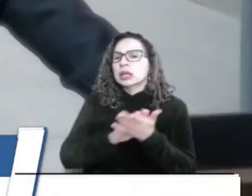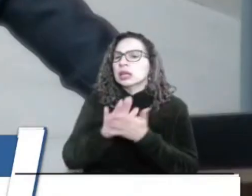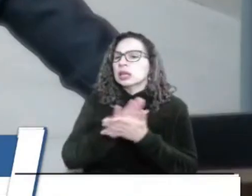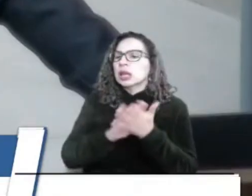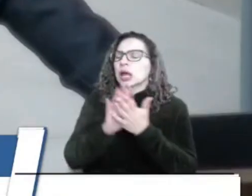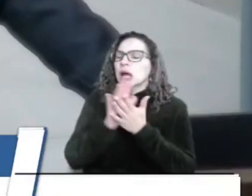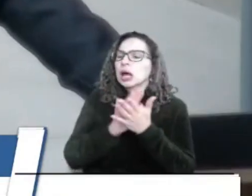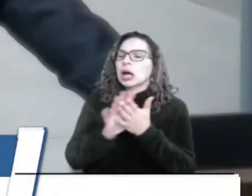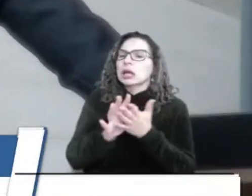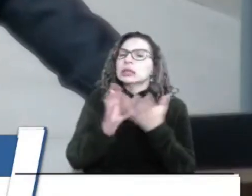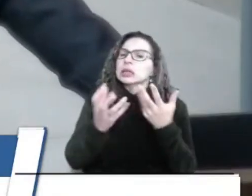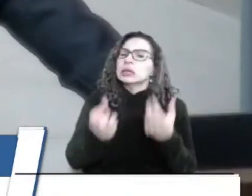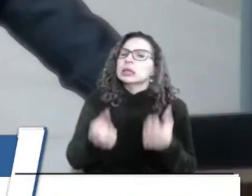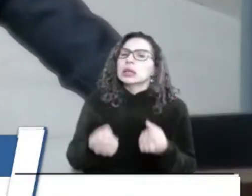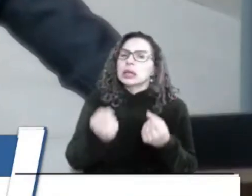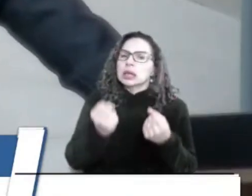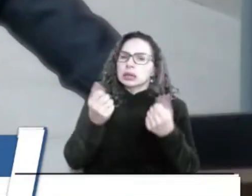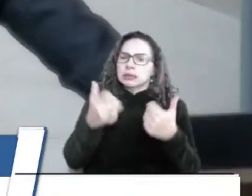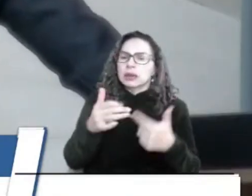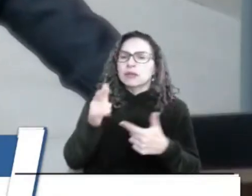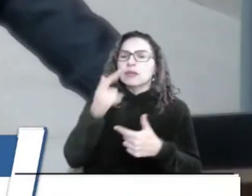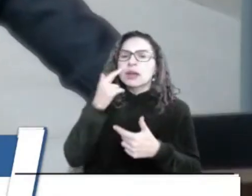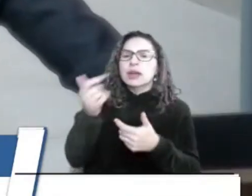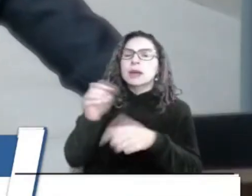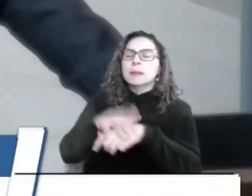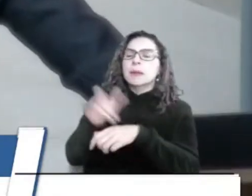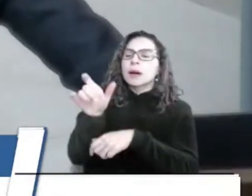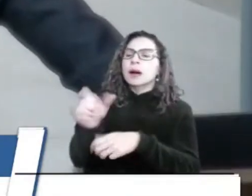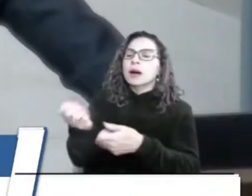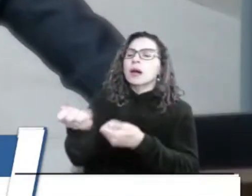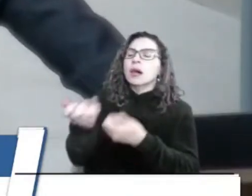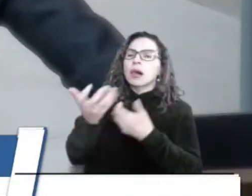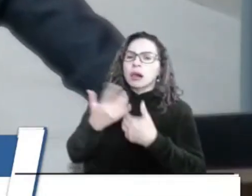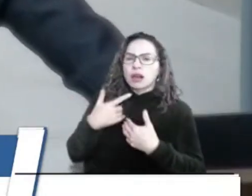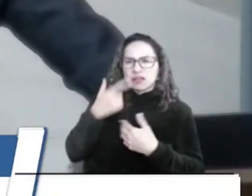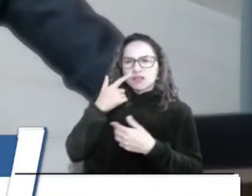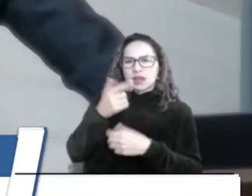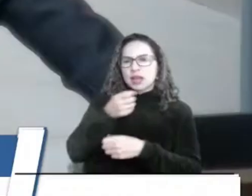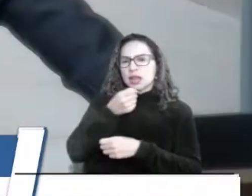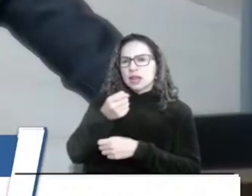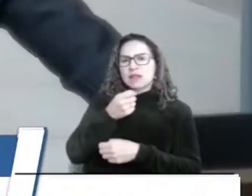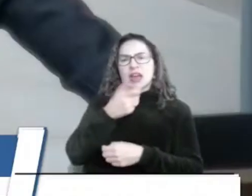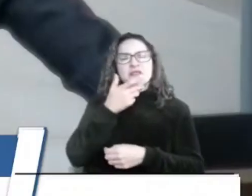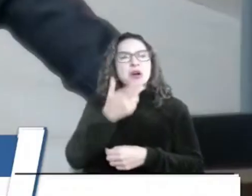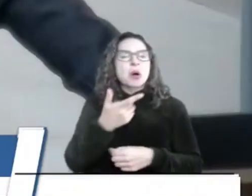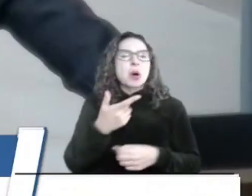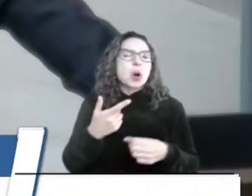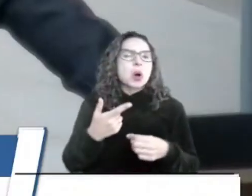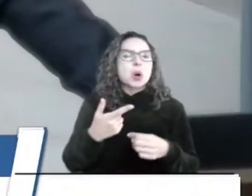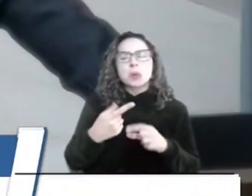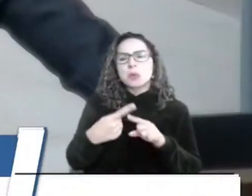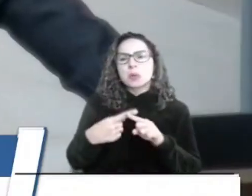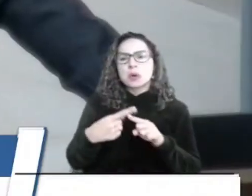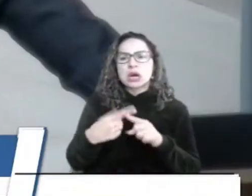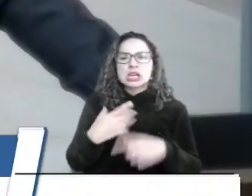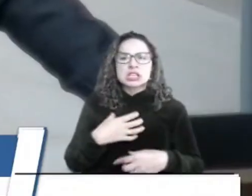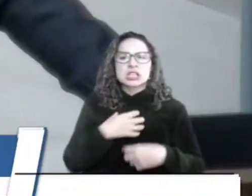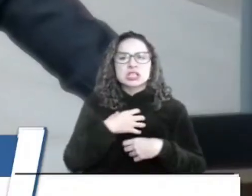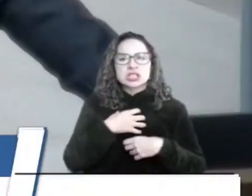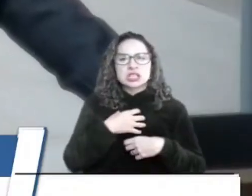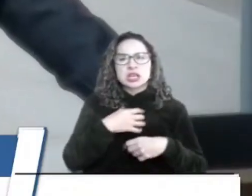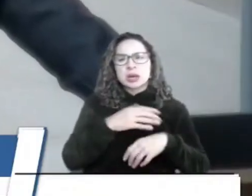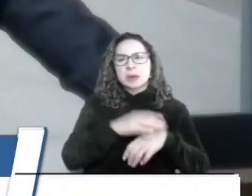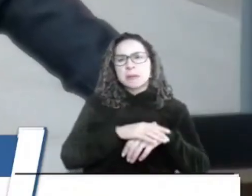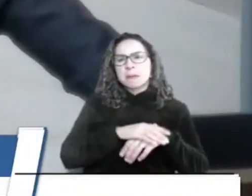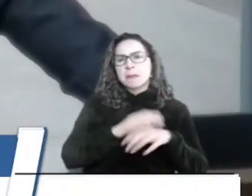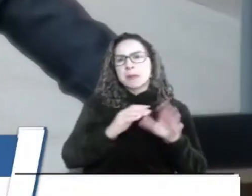agressão. Eu vi o relato dessa mulher que agrediu, eu vi a reportagem dela ela falando, porque ela sentiu que a mão da servidora